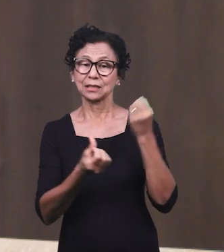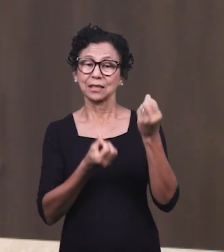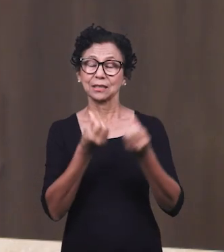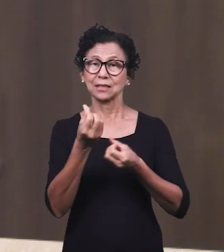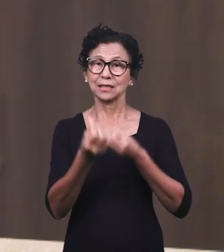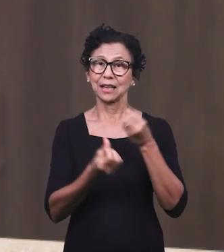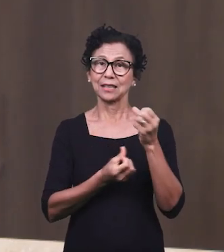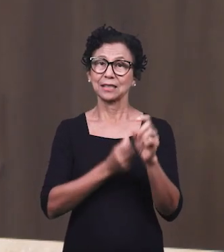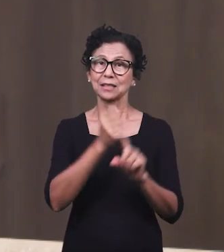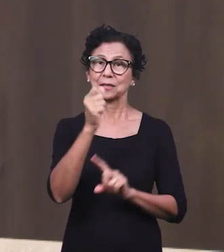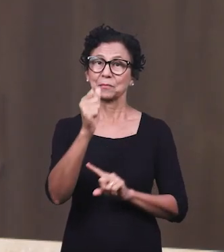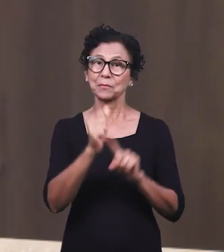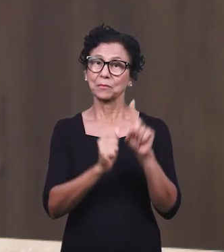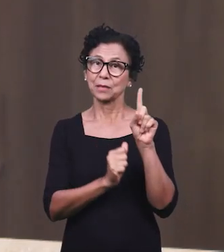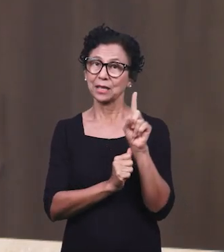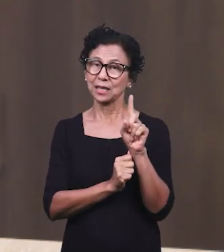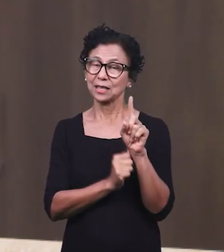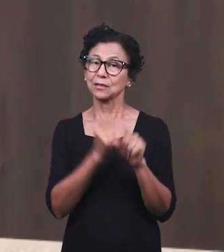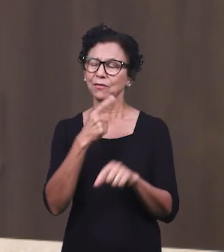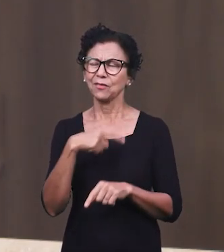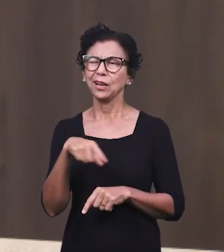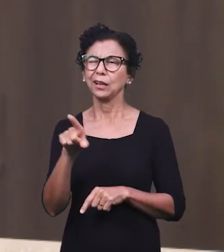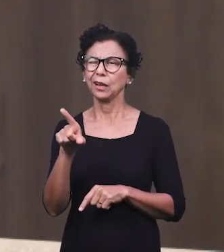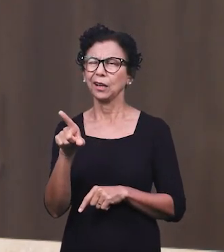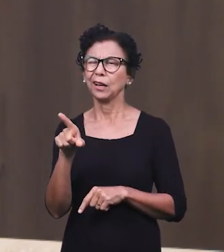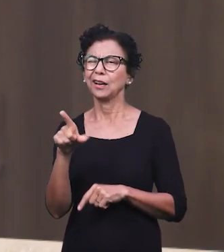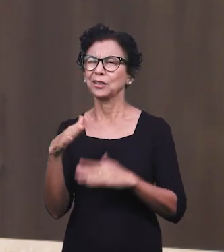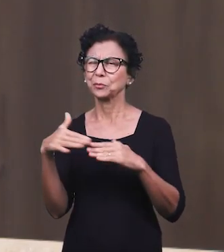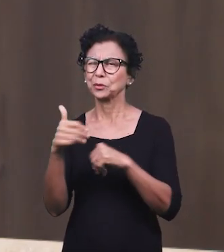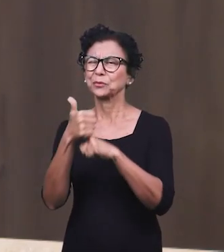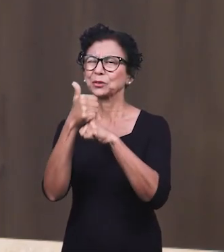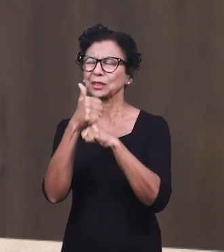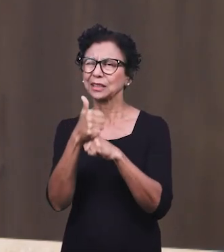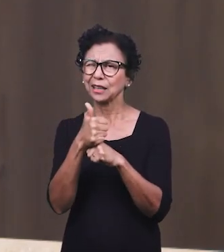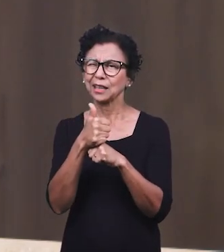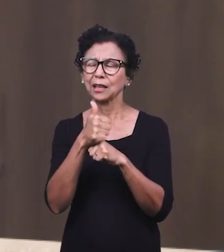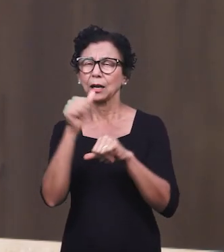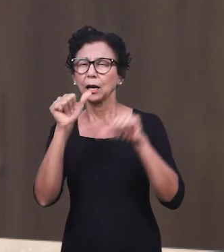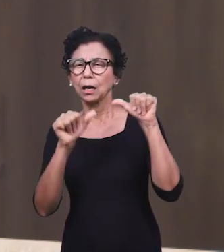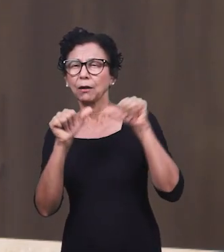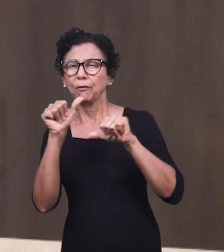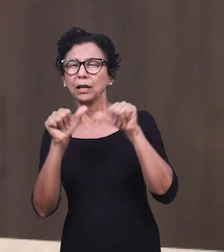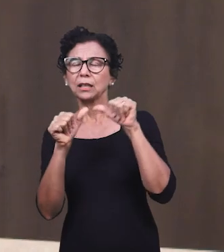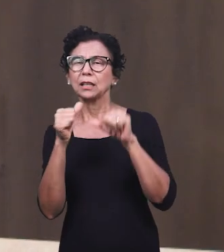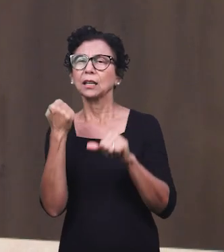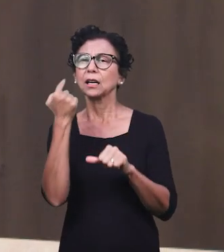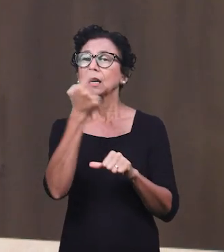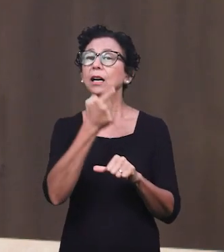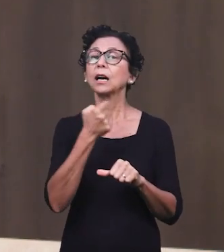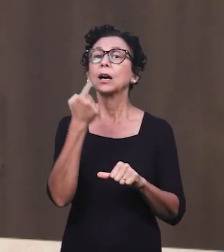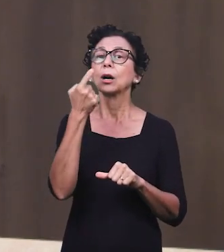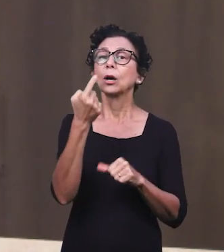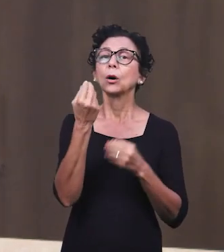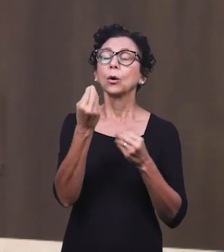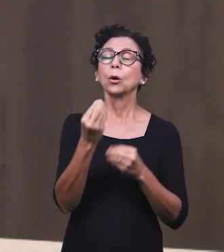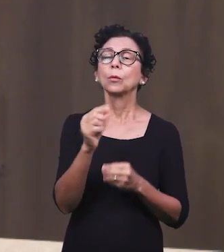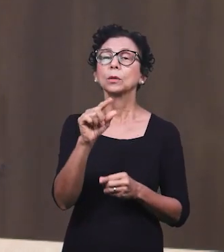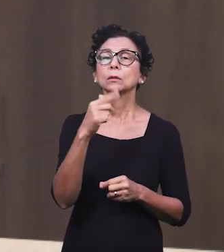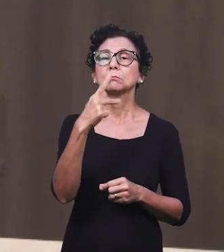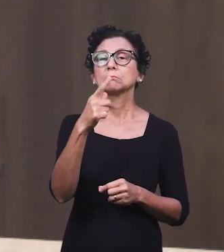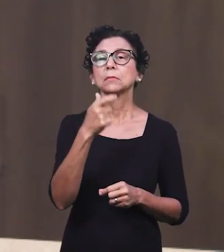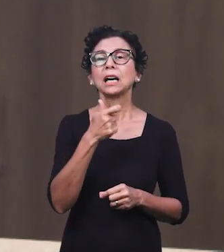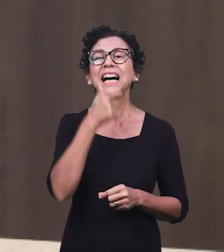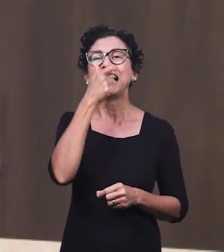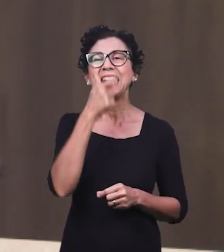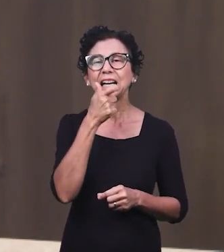6 meses, compareça ao seu dentista para que ele possa acompanhar, avaliar junto com você qual é a situação da